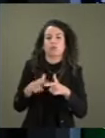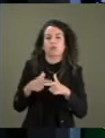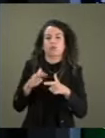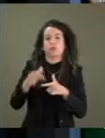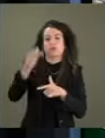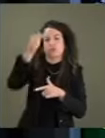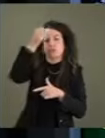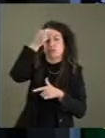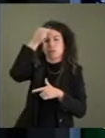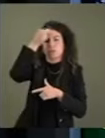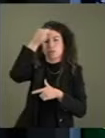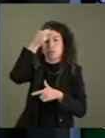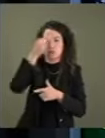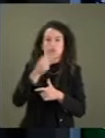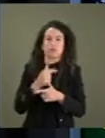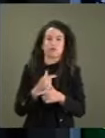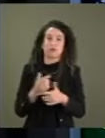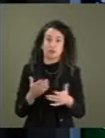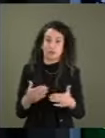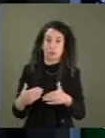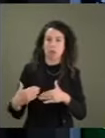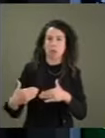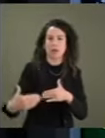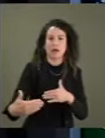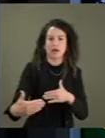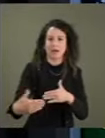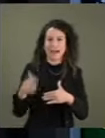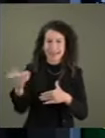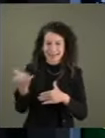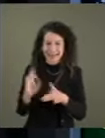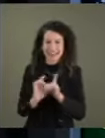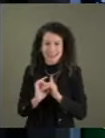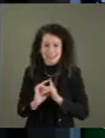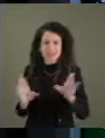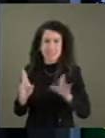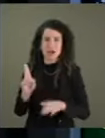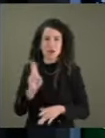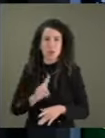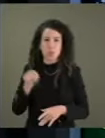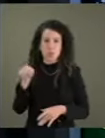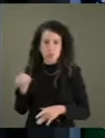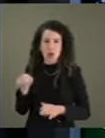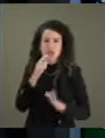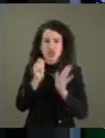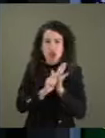E querem liberar, querem glamorizar a droga da maconha.